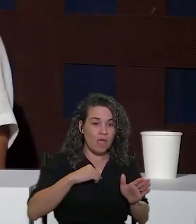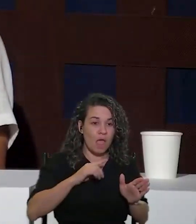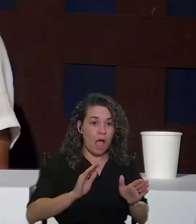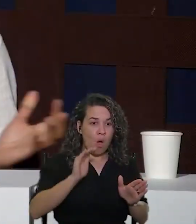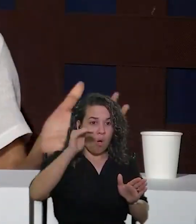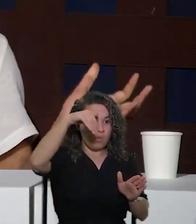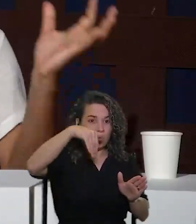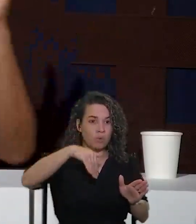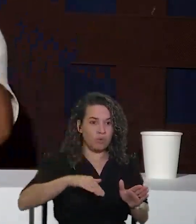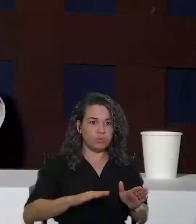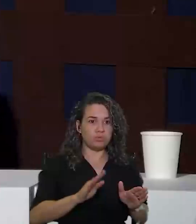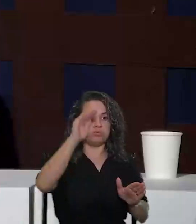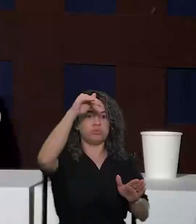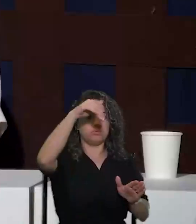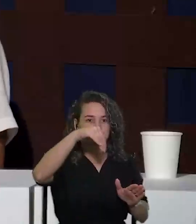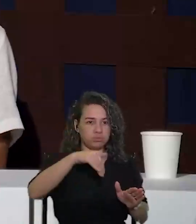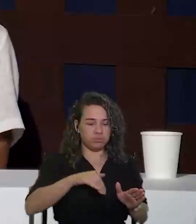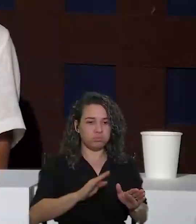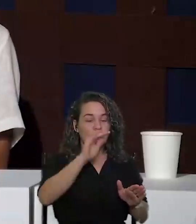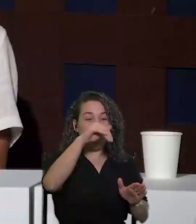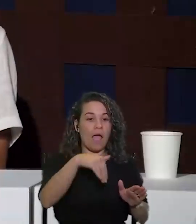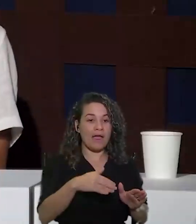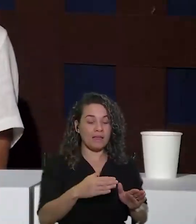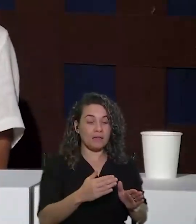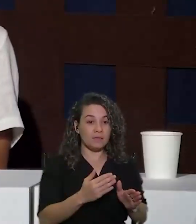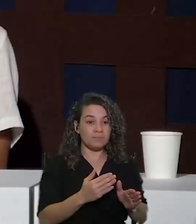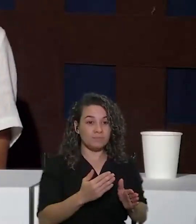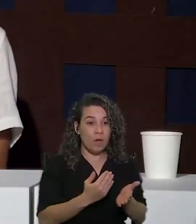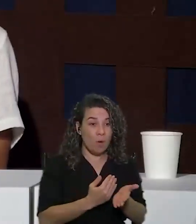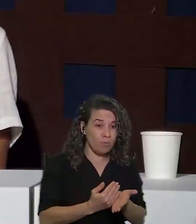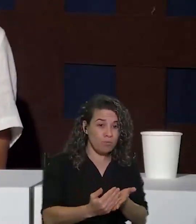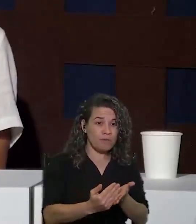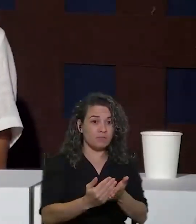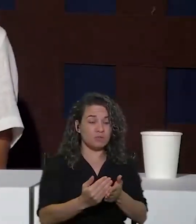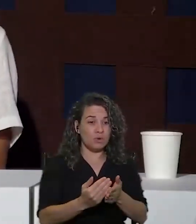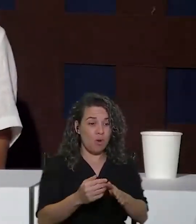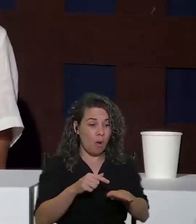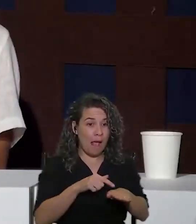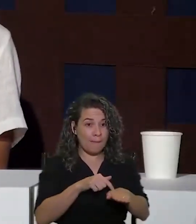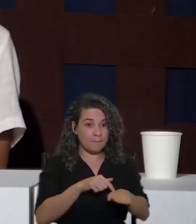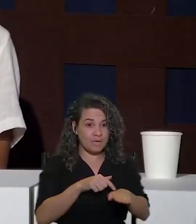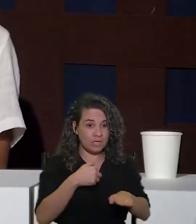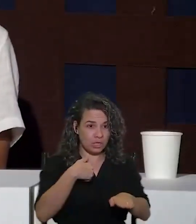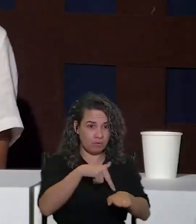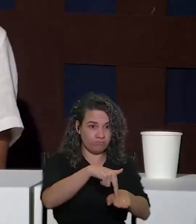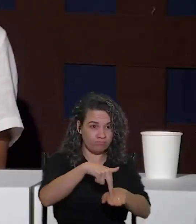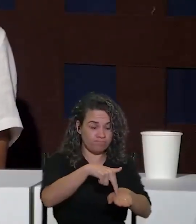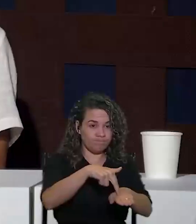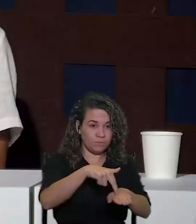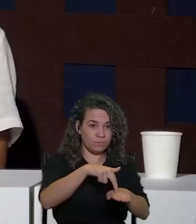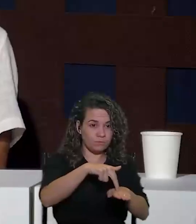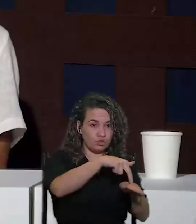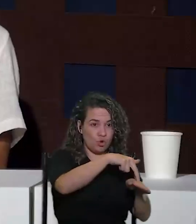elas começaram a me jogar para as pedras, né, de um forte, né, sabe, tem um forte ali que divide as praias. E aí vieram 3